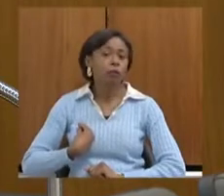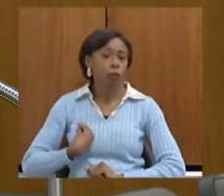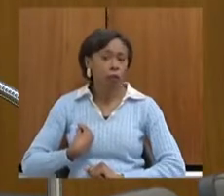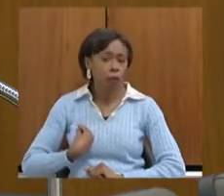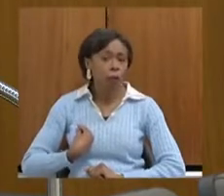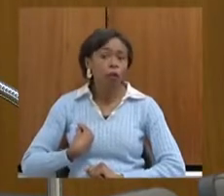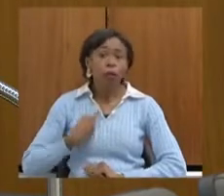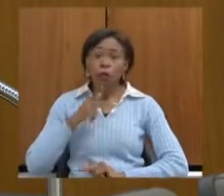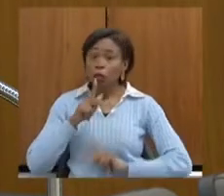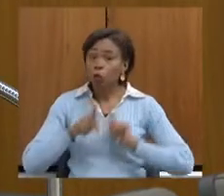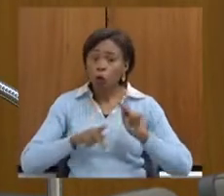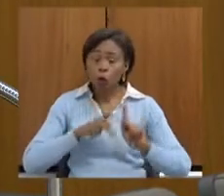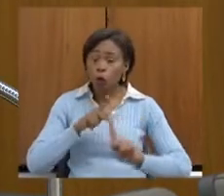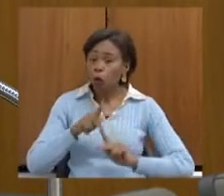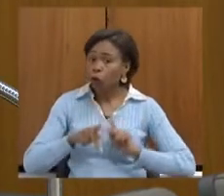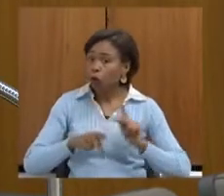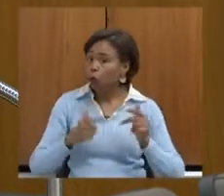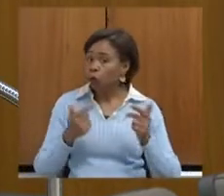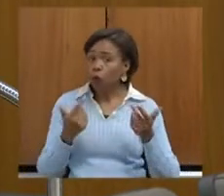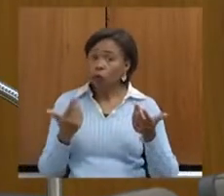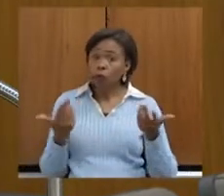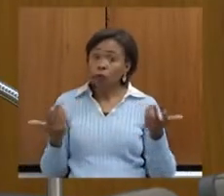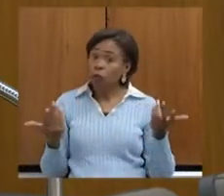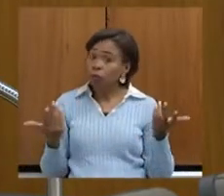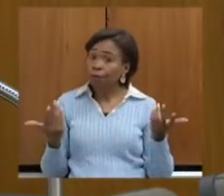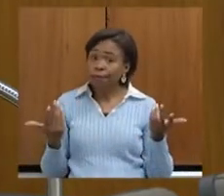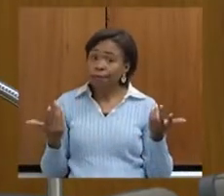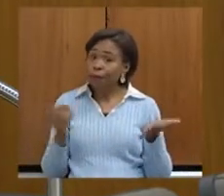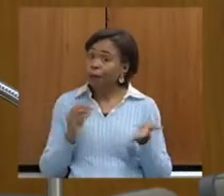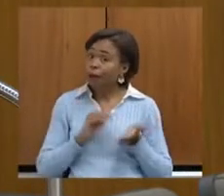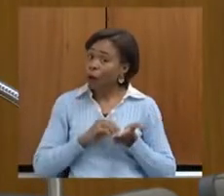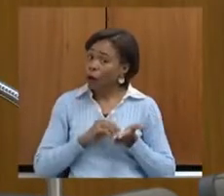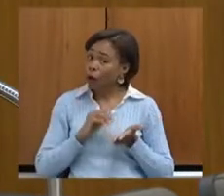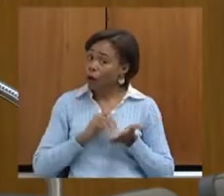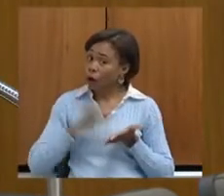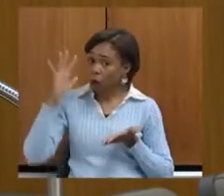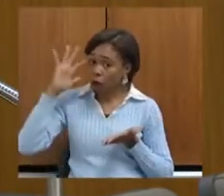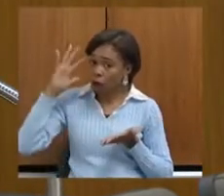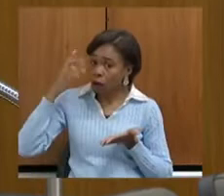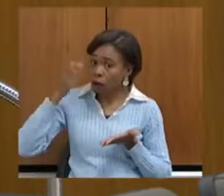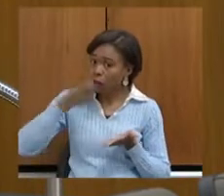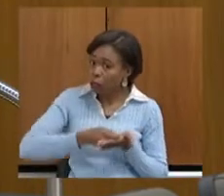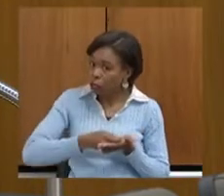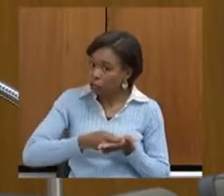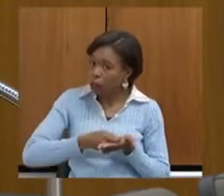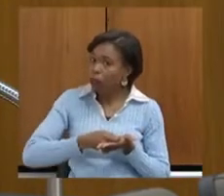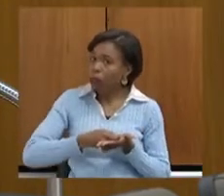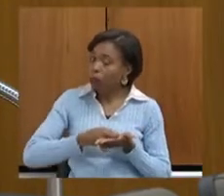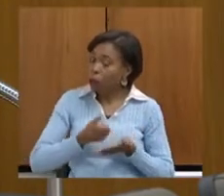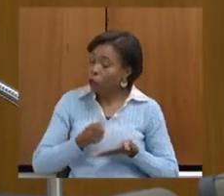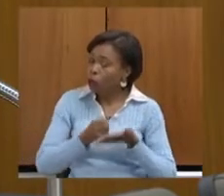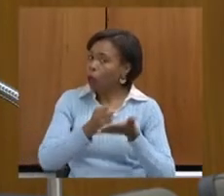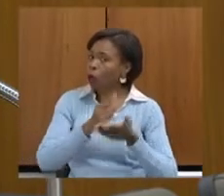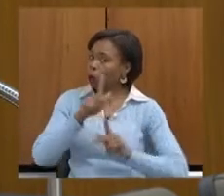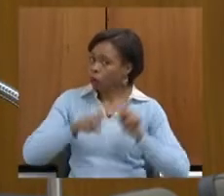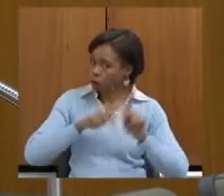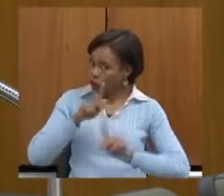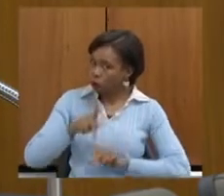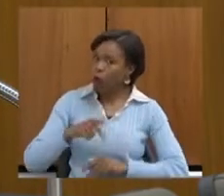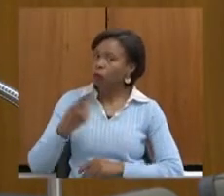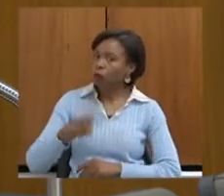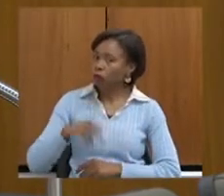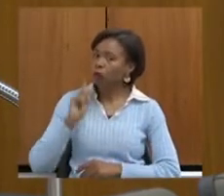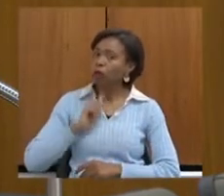estão tomando as devidas providências com povo Mineiro é